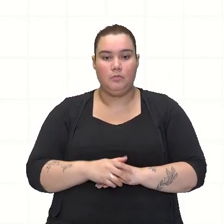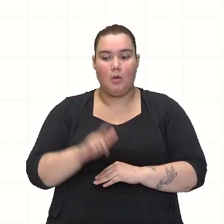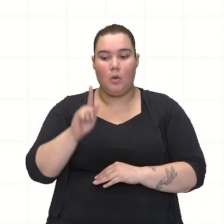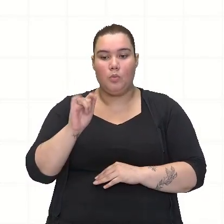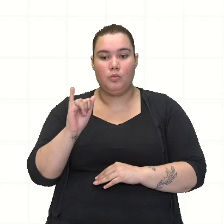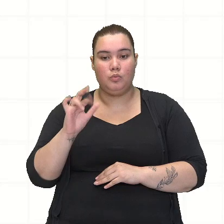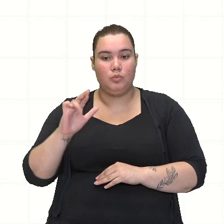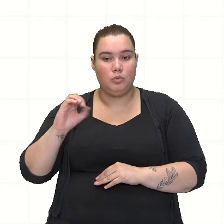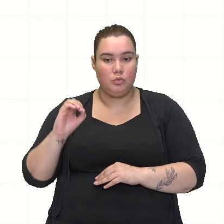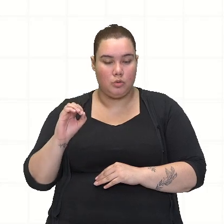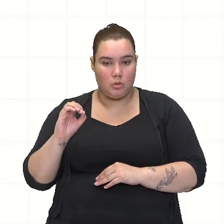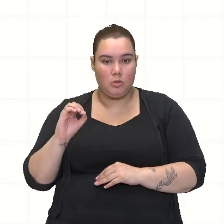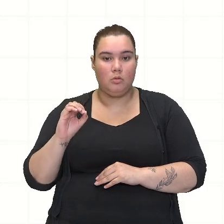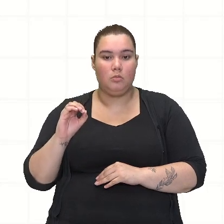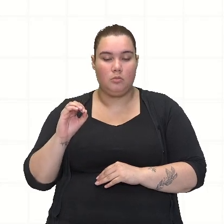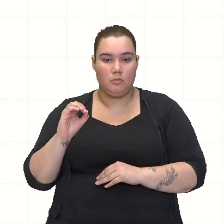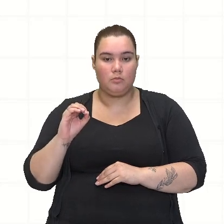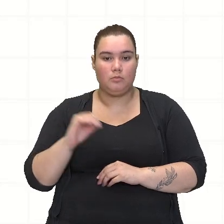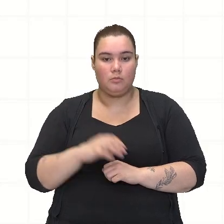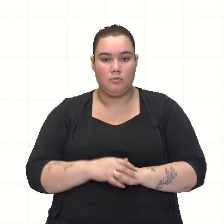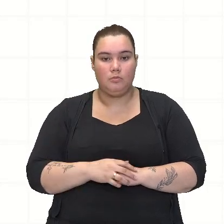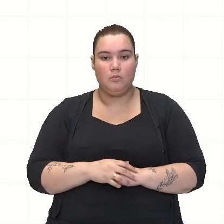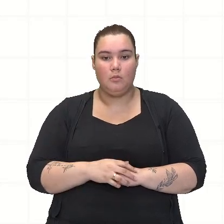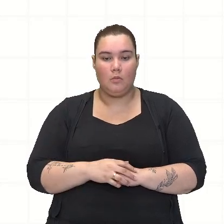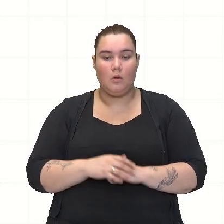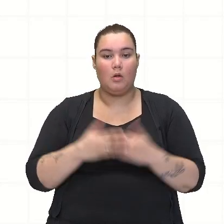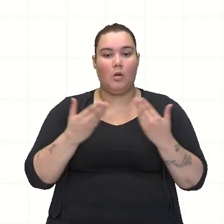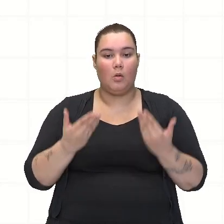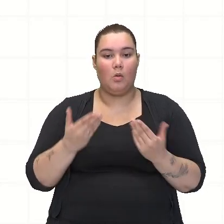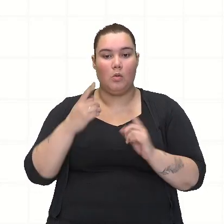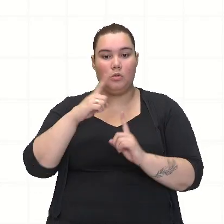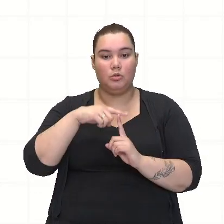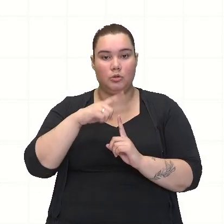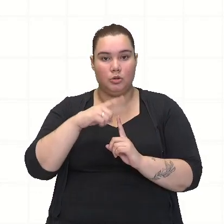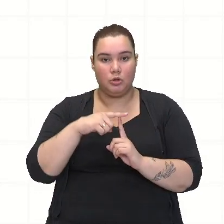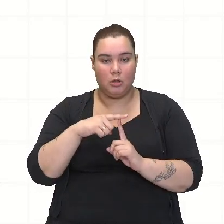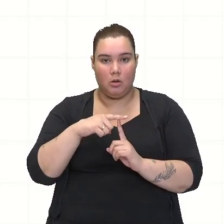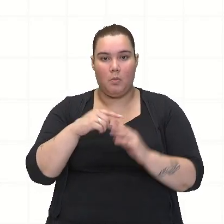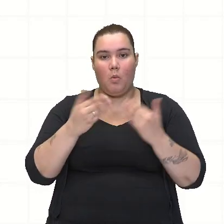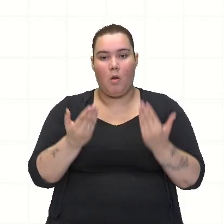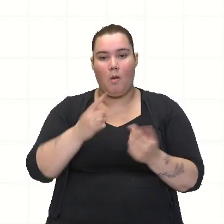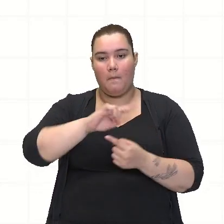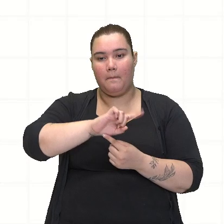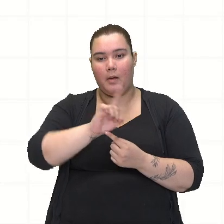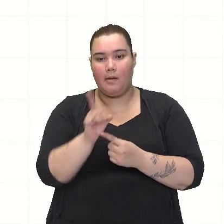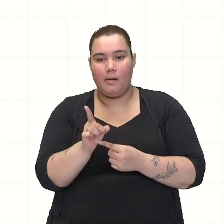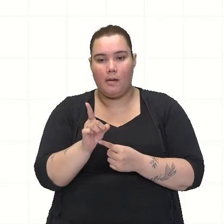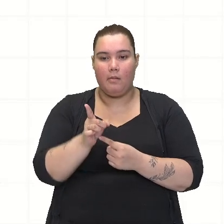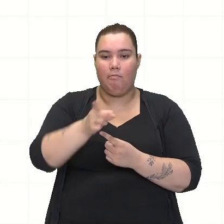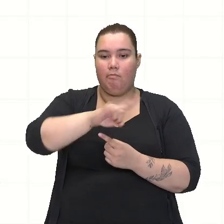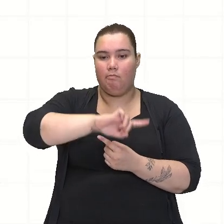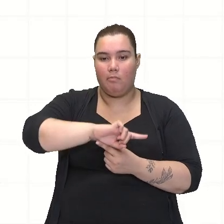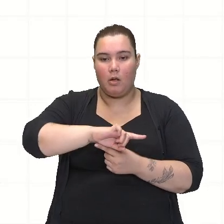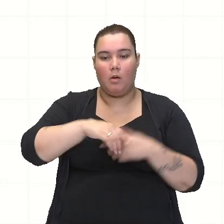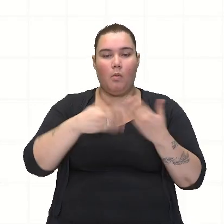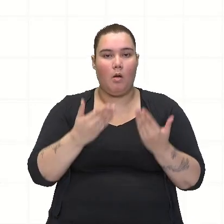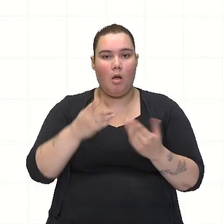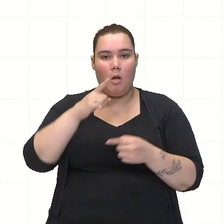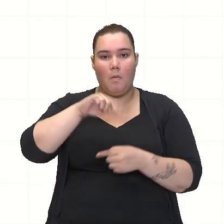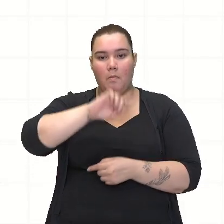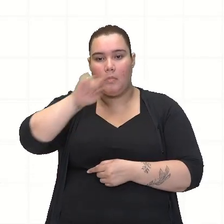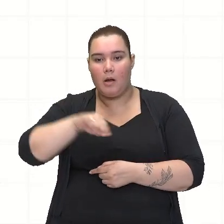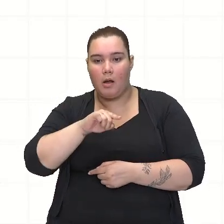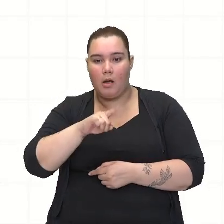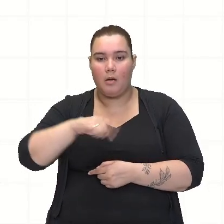Giro. Ora, se falou em giro, vem o sentido. Qual foi o sentido?